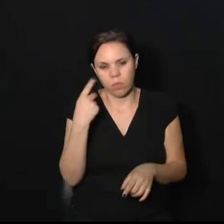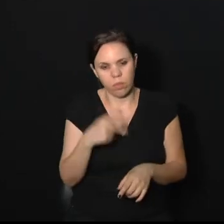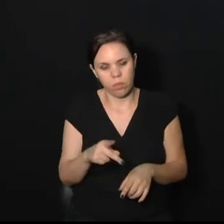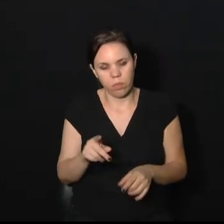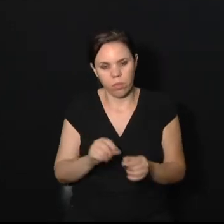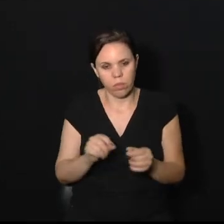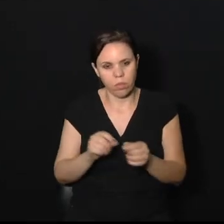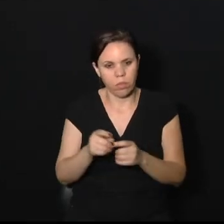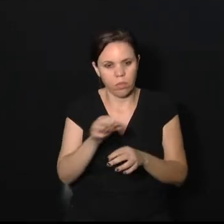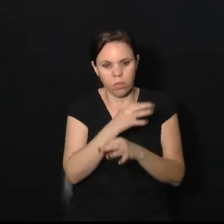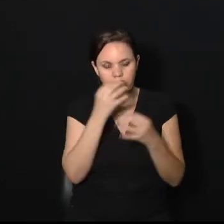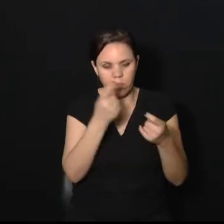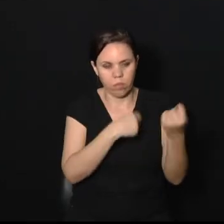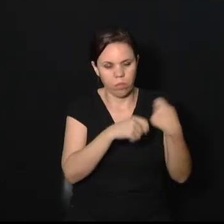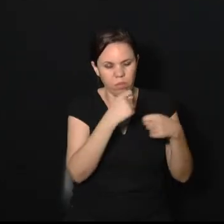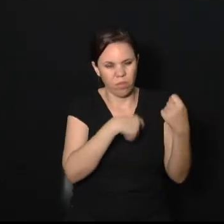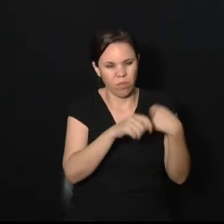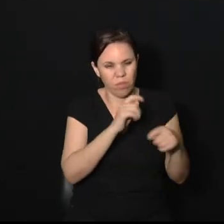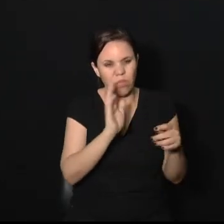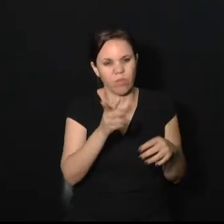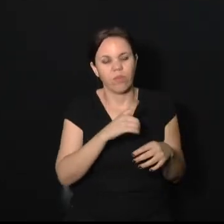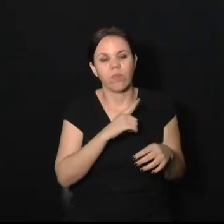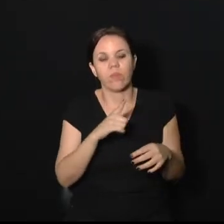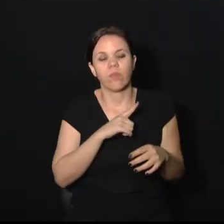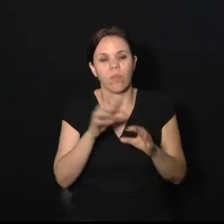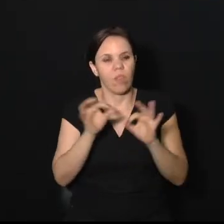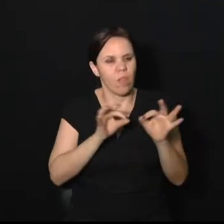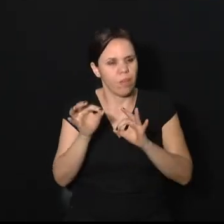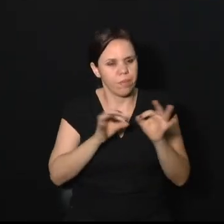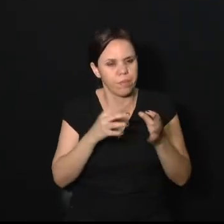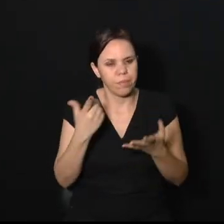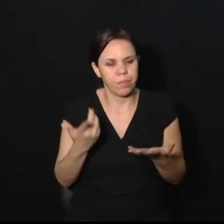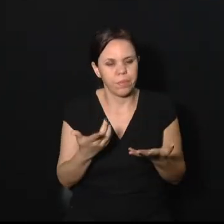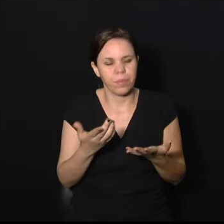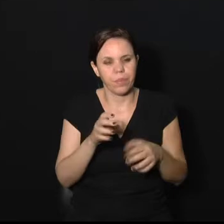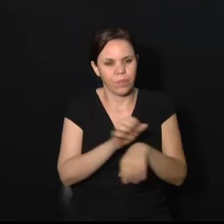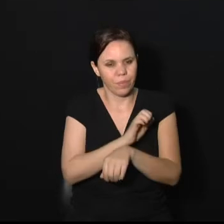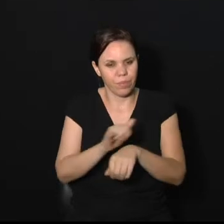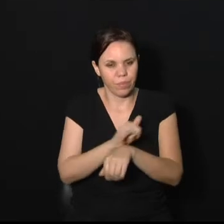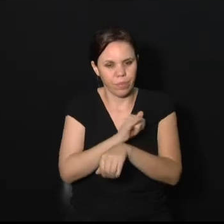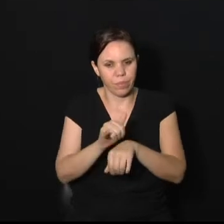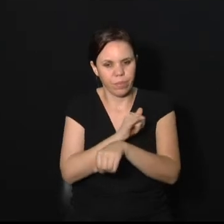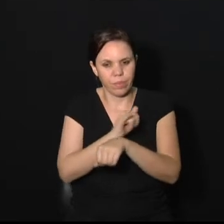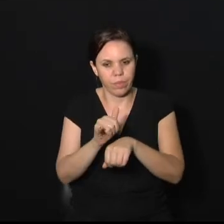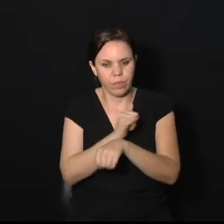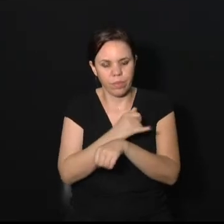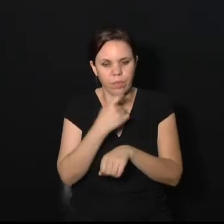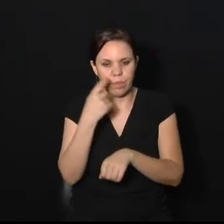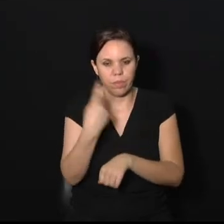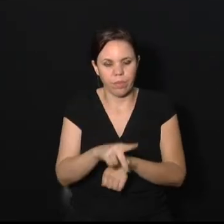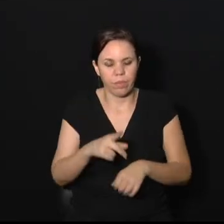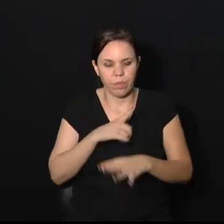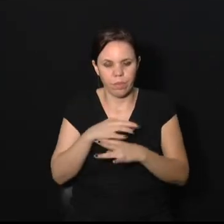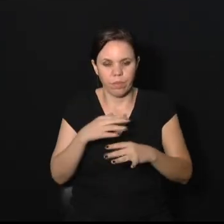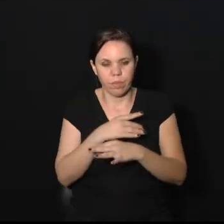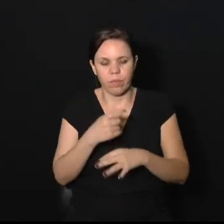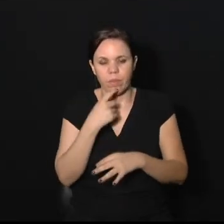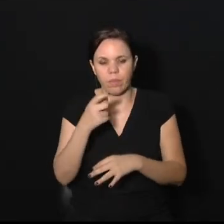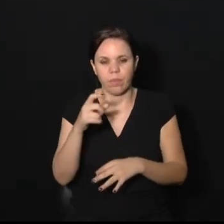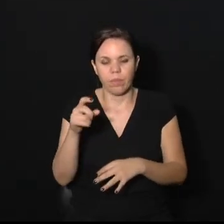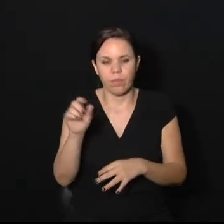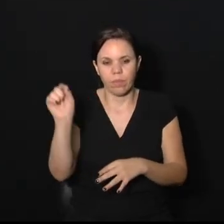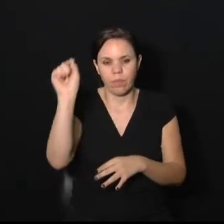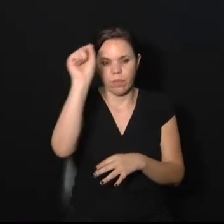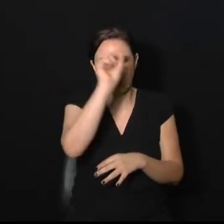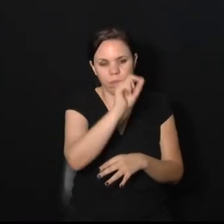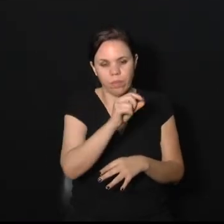fazendo um ótimo trabalho. Então, Campinas já tem, né, esse plano, que é o Plano Estratégico de Campinas Cidade Inteligente, fez um mapeamento sobre